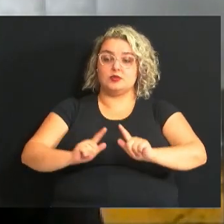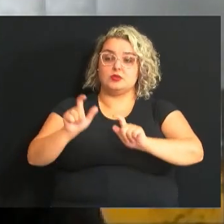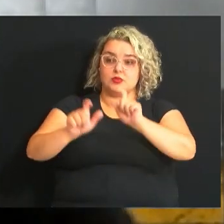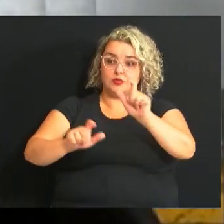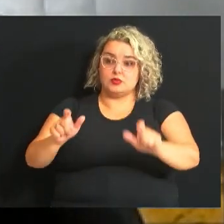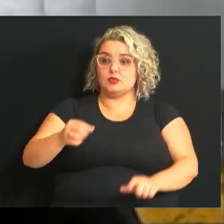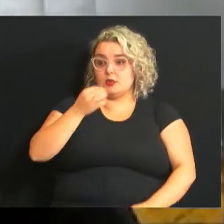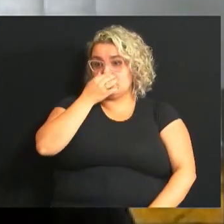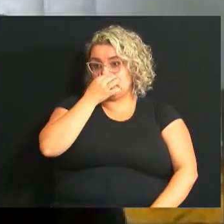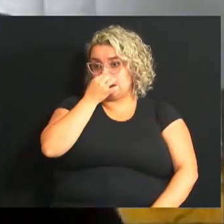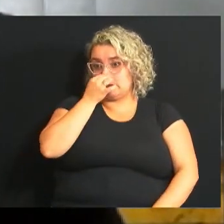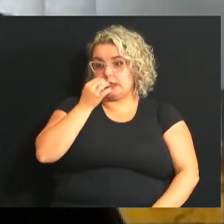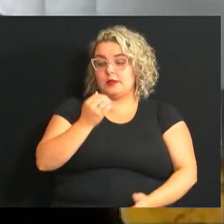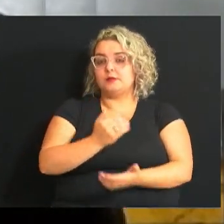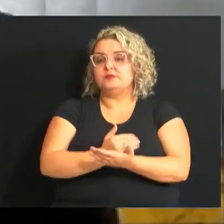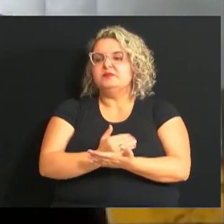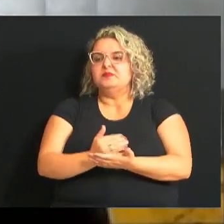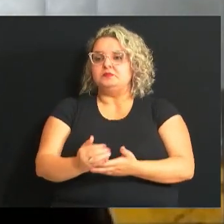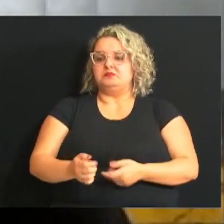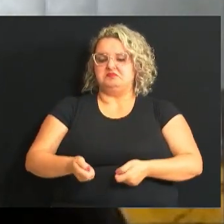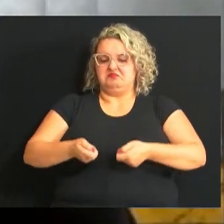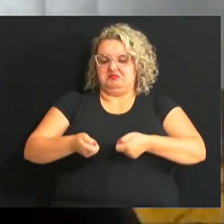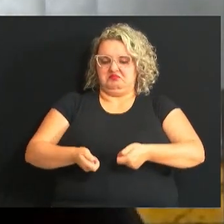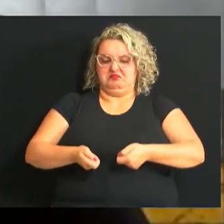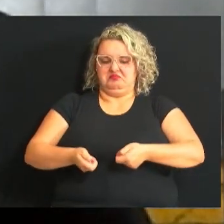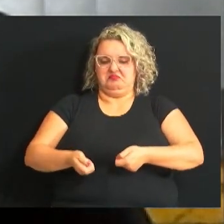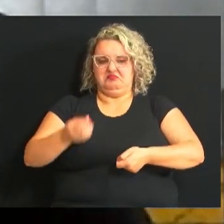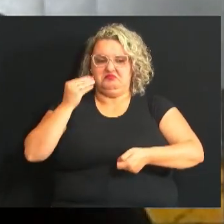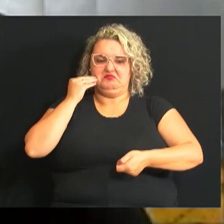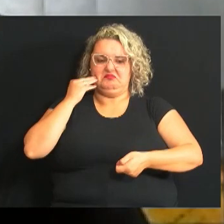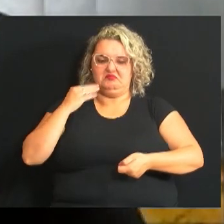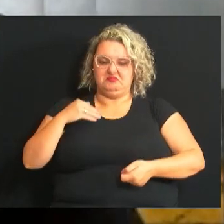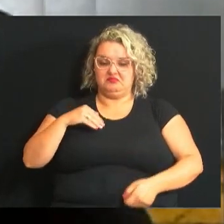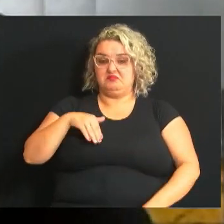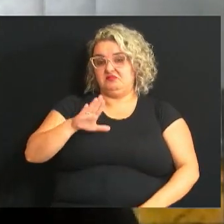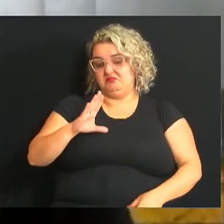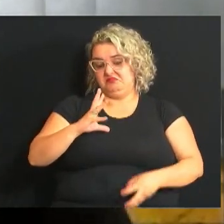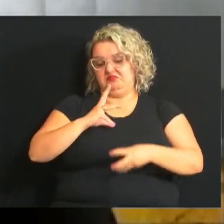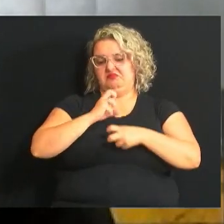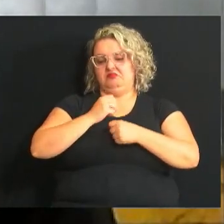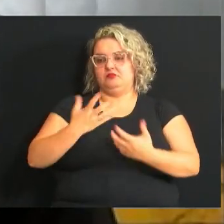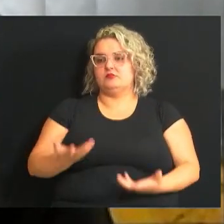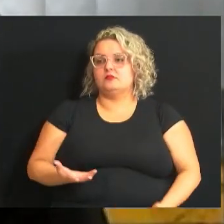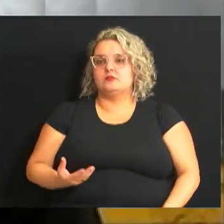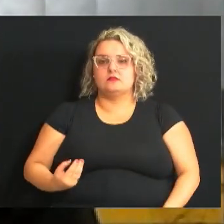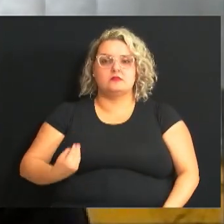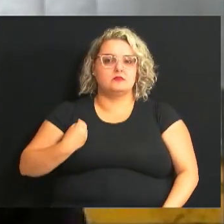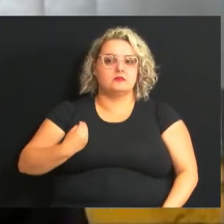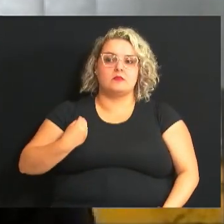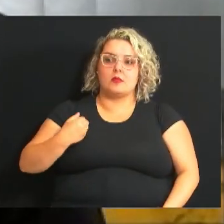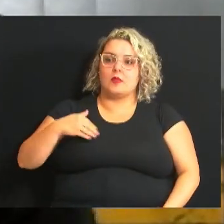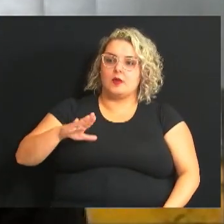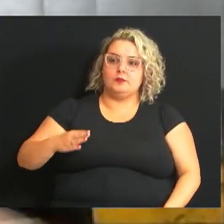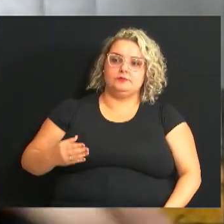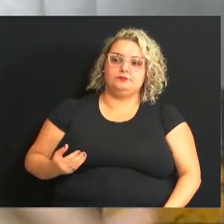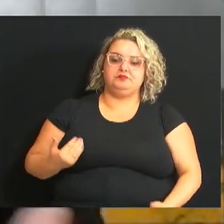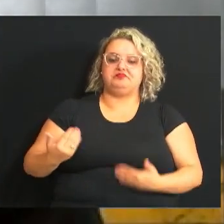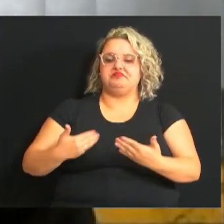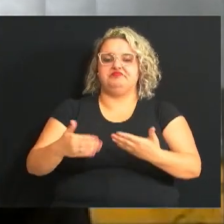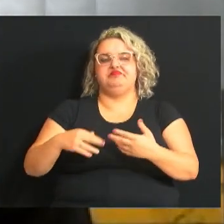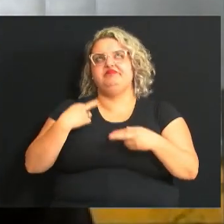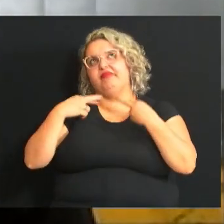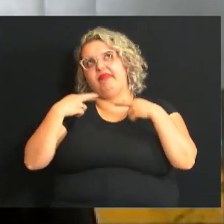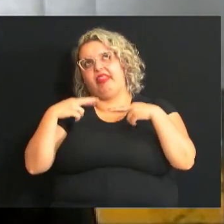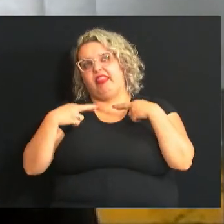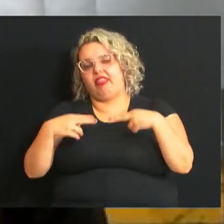inicialmente eles são mais duros, tentam ser mais fortes, né? Mas vivem por mais tempo essa murmuração, se colocam